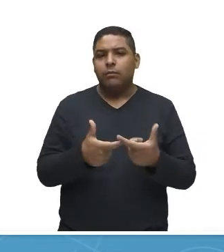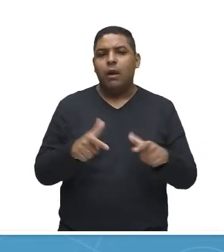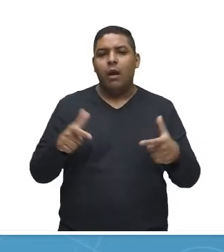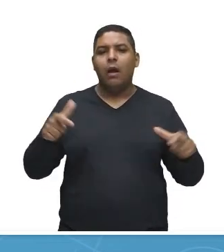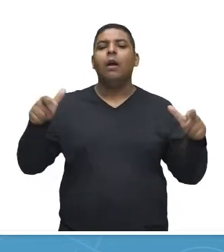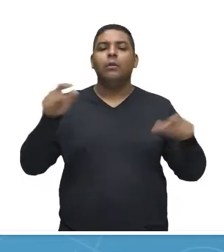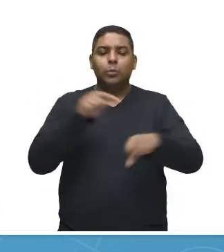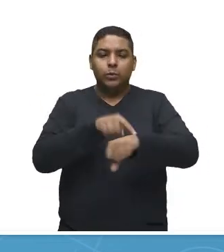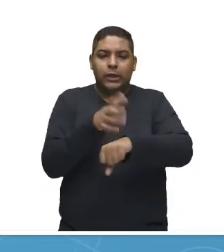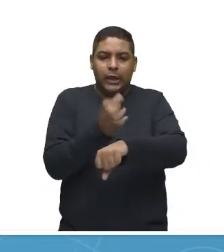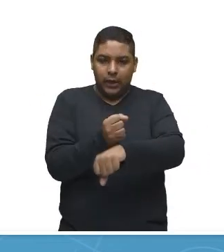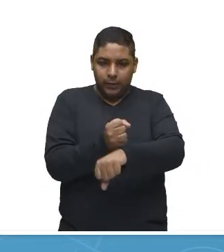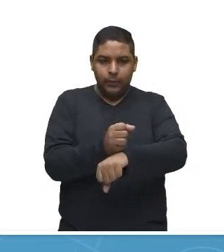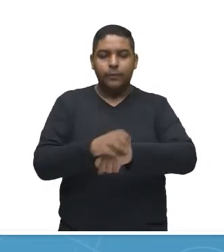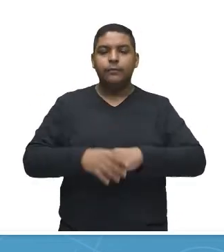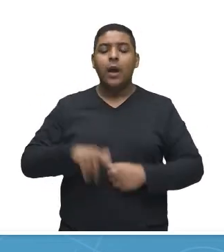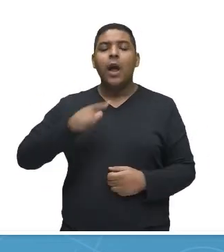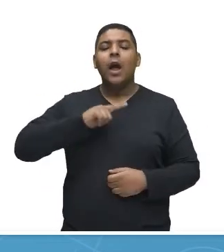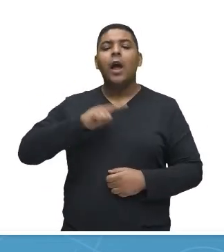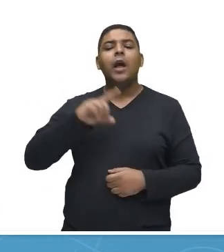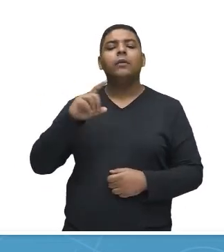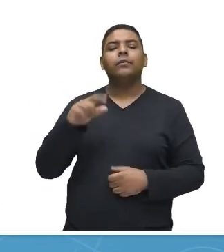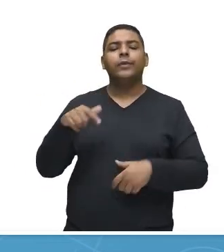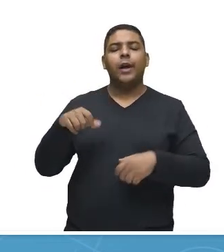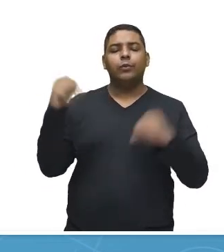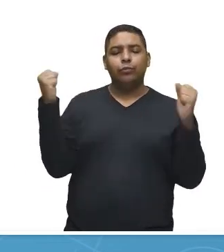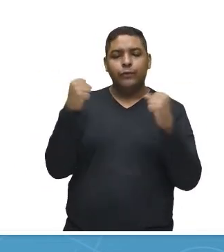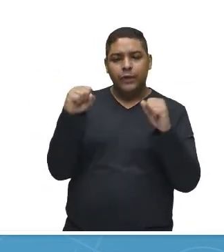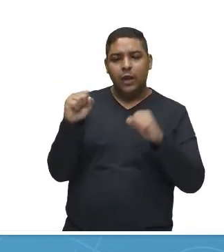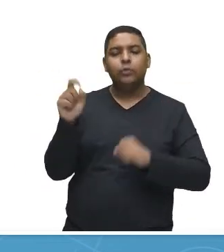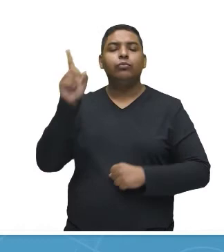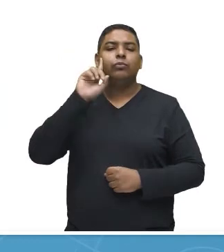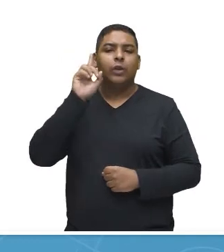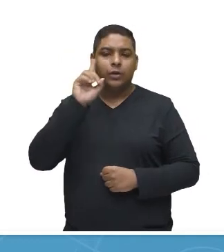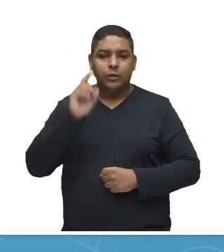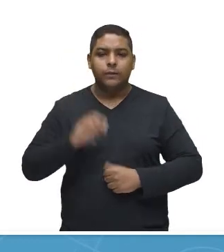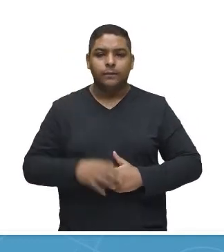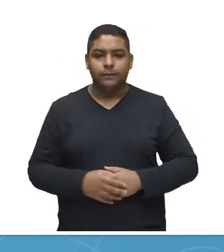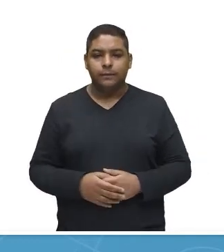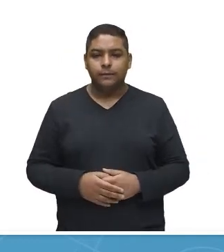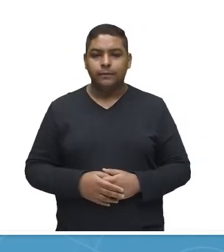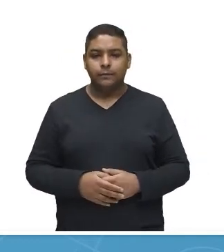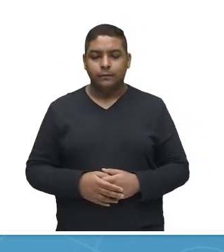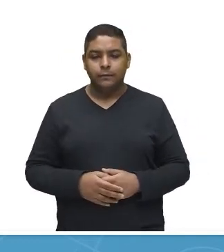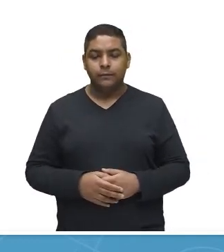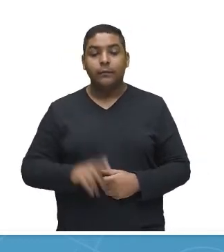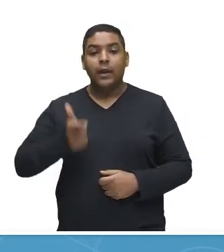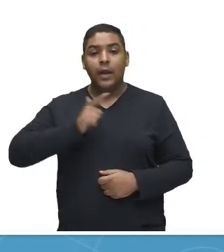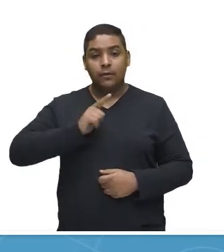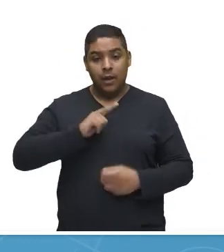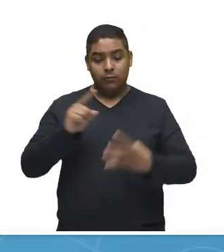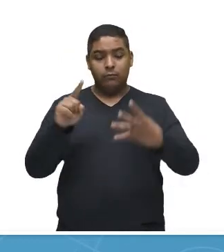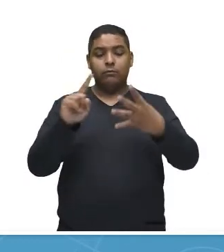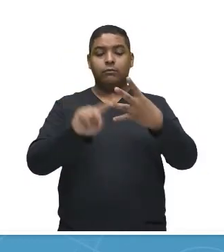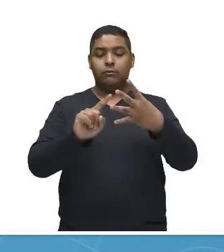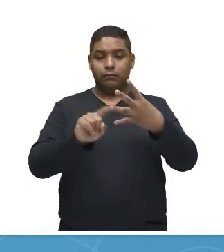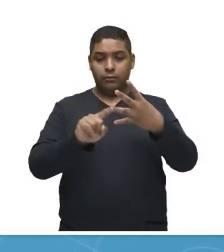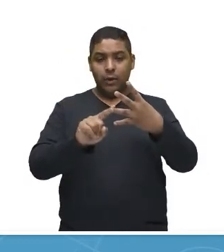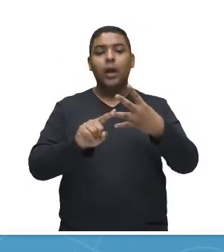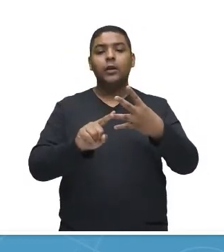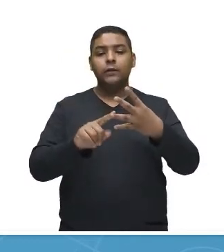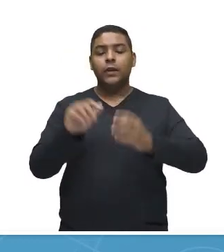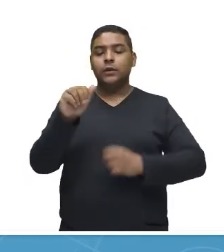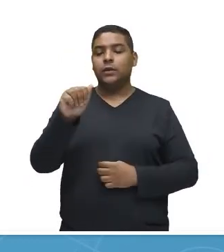São as atividades do nosso dia a dia. No segundo degrau, nós temos as atividades